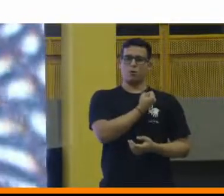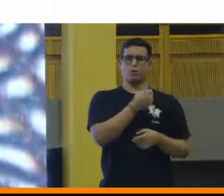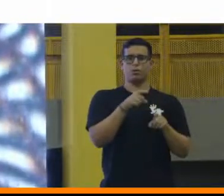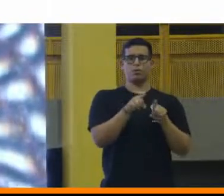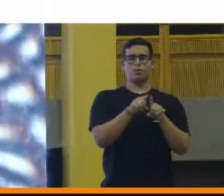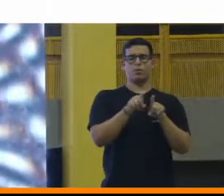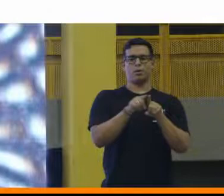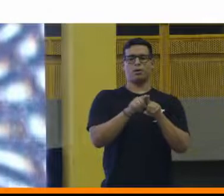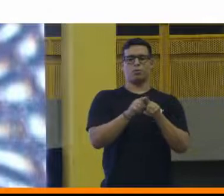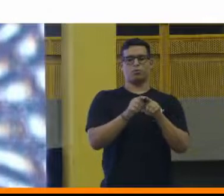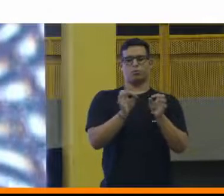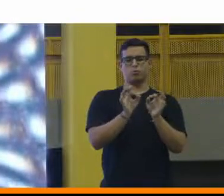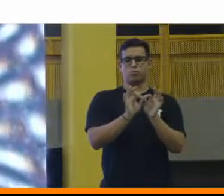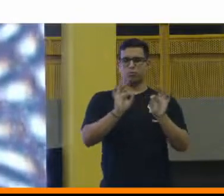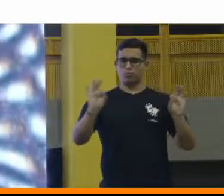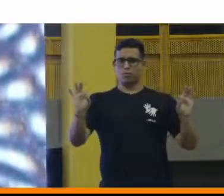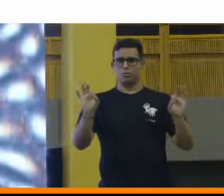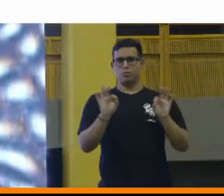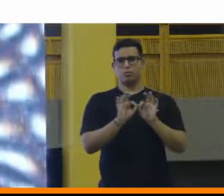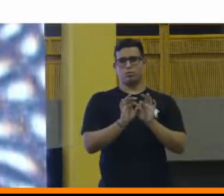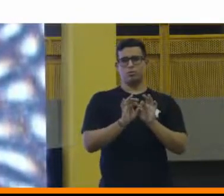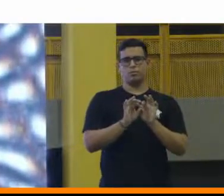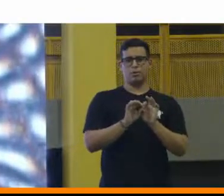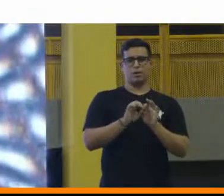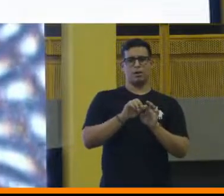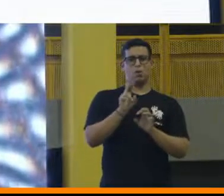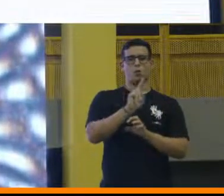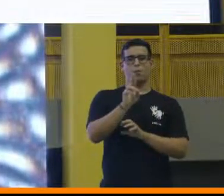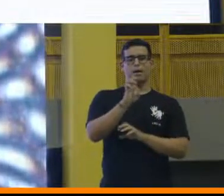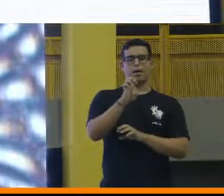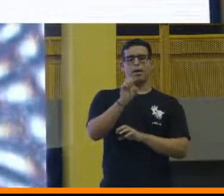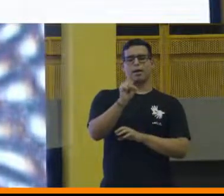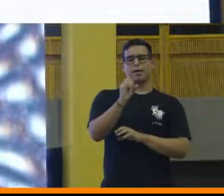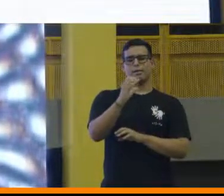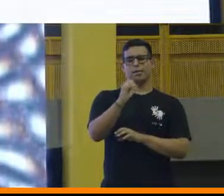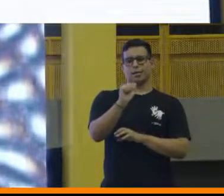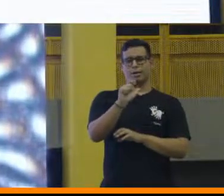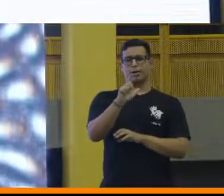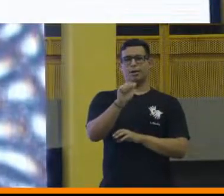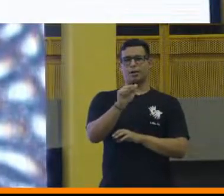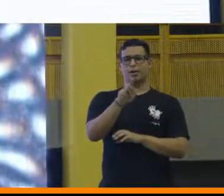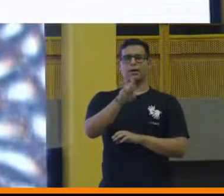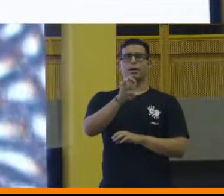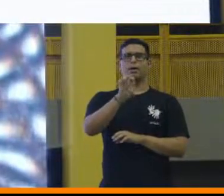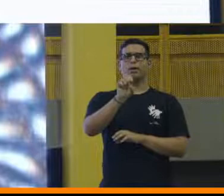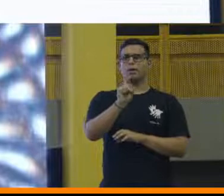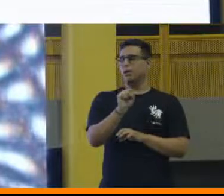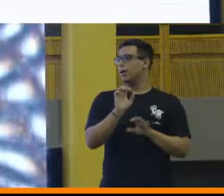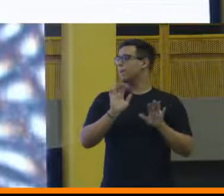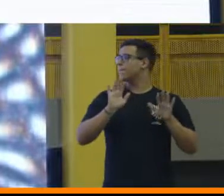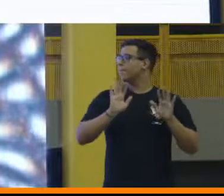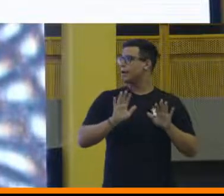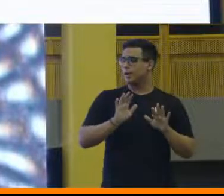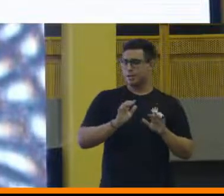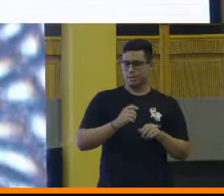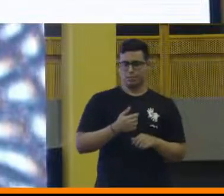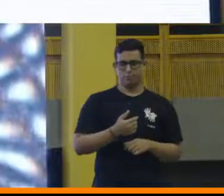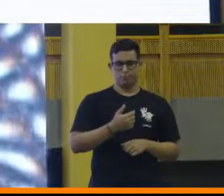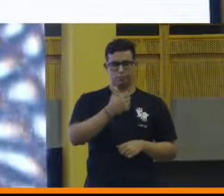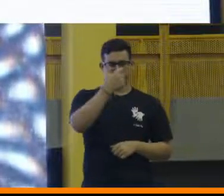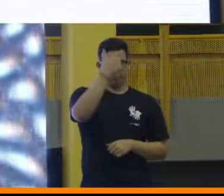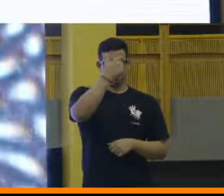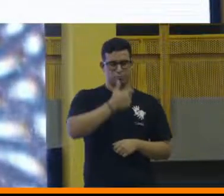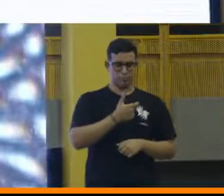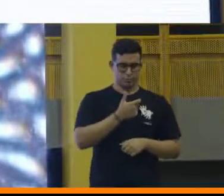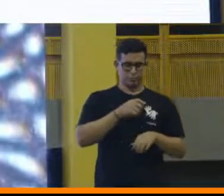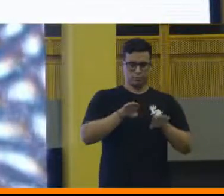medida são chamadas escalares. Mas estou eu aqui, bem no meio do